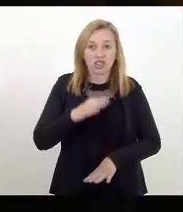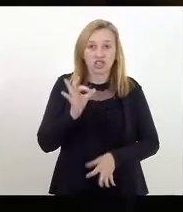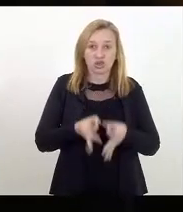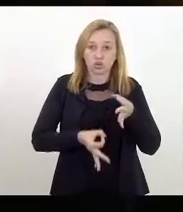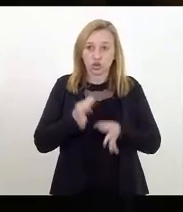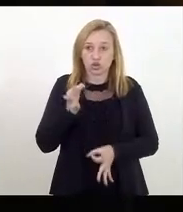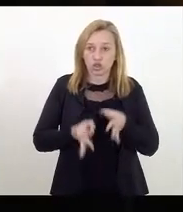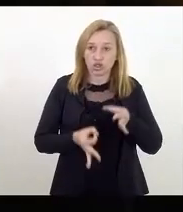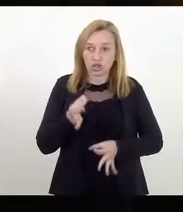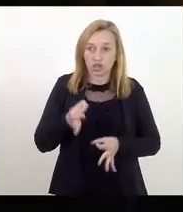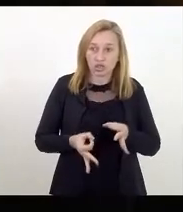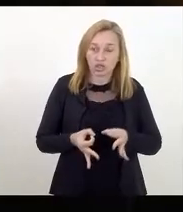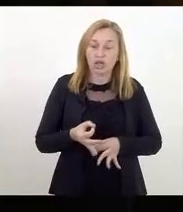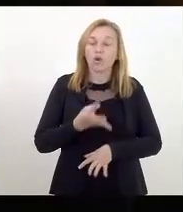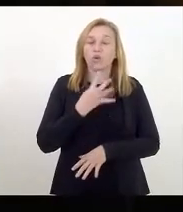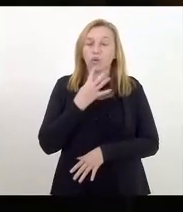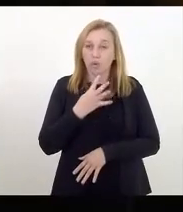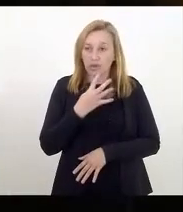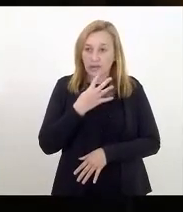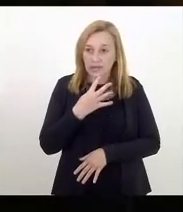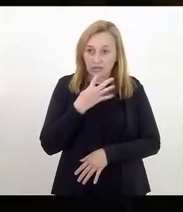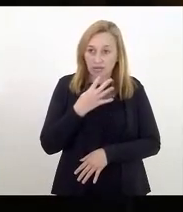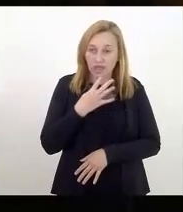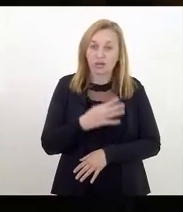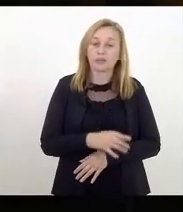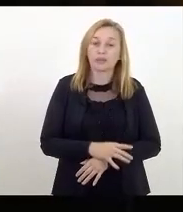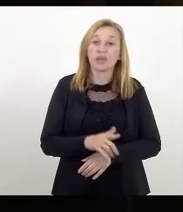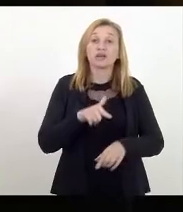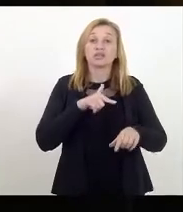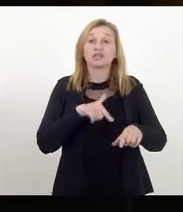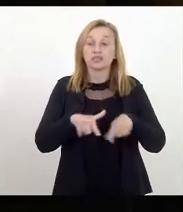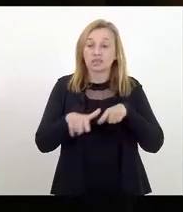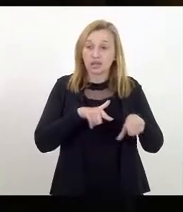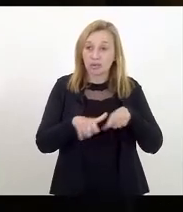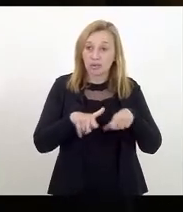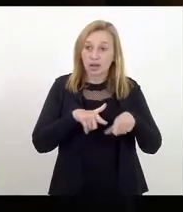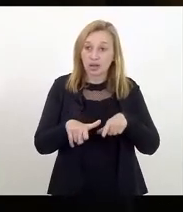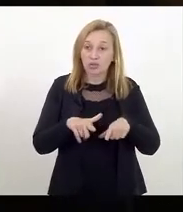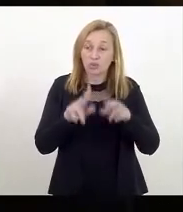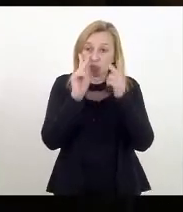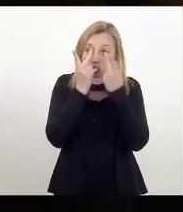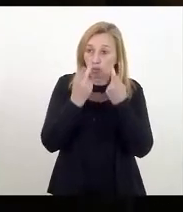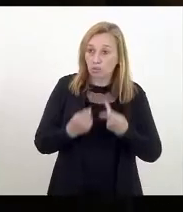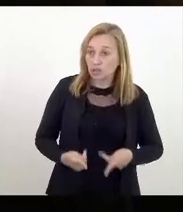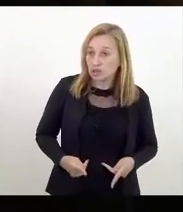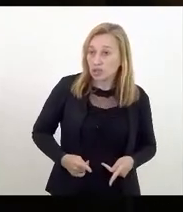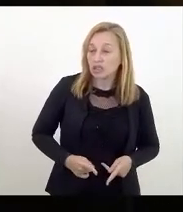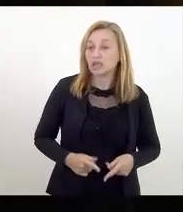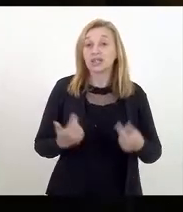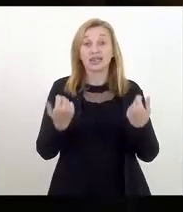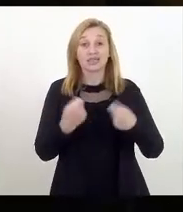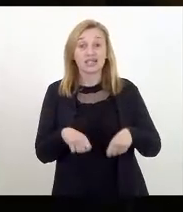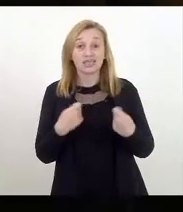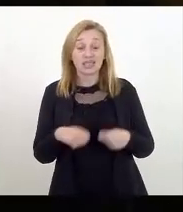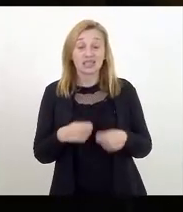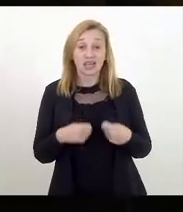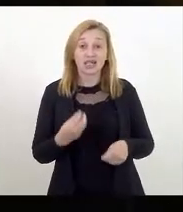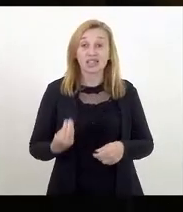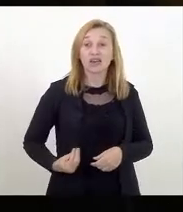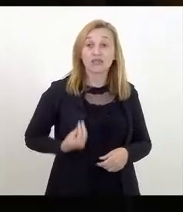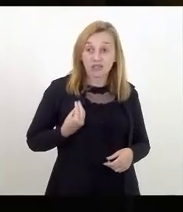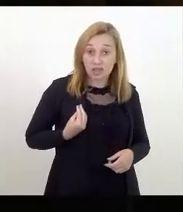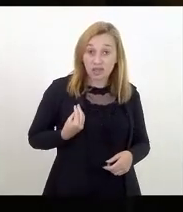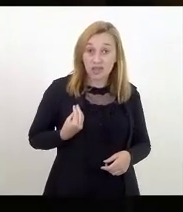O a gente faz aqui é um reconhecimento trabalhista, humanitário, da necessidade da existência